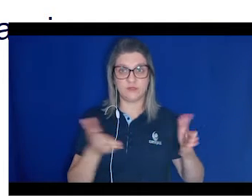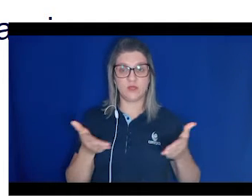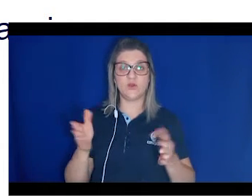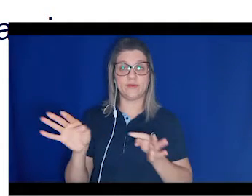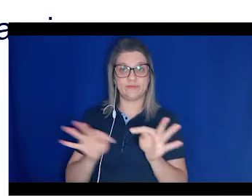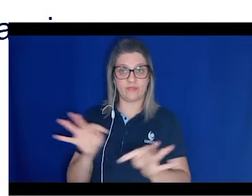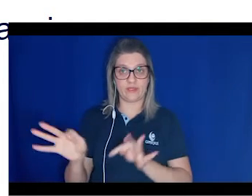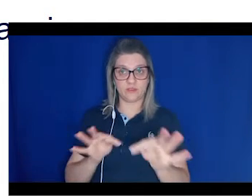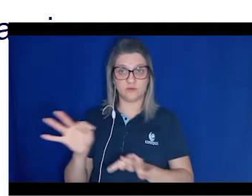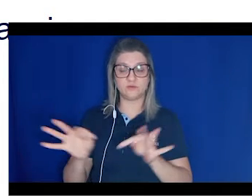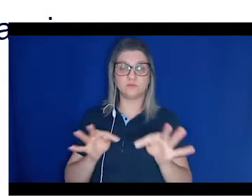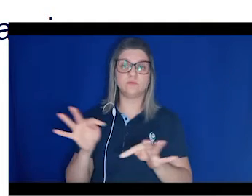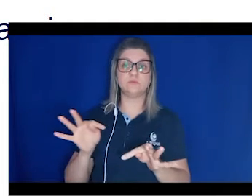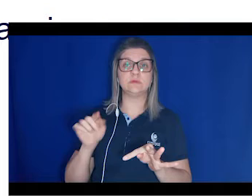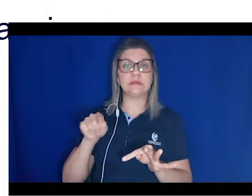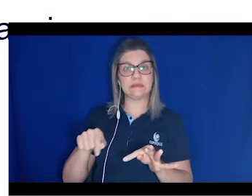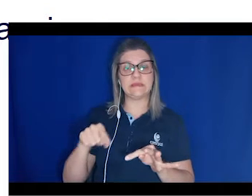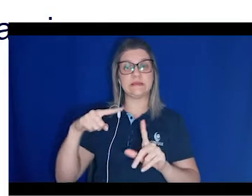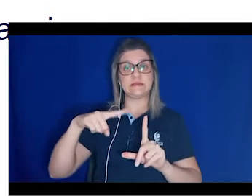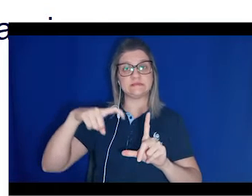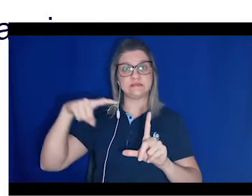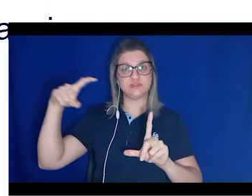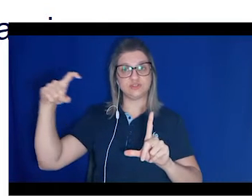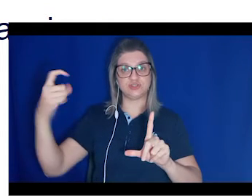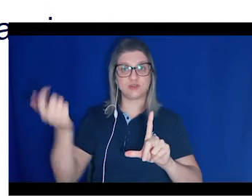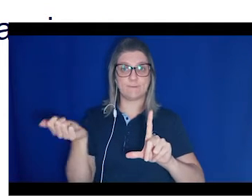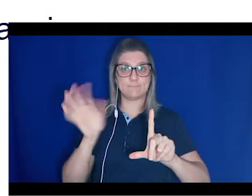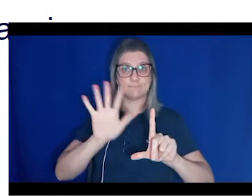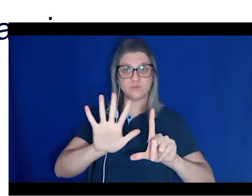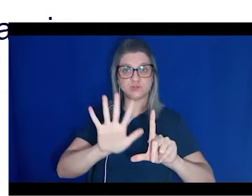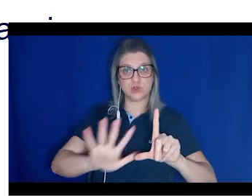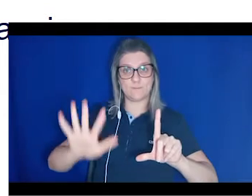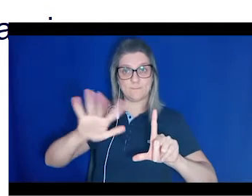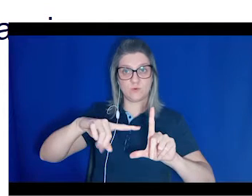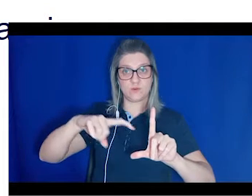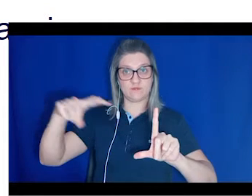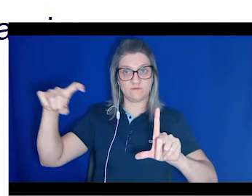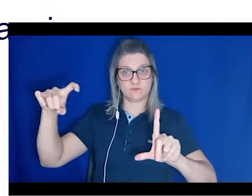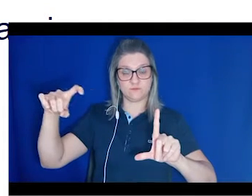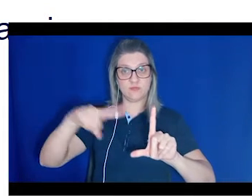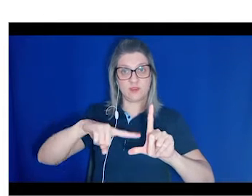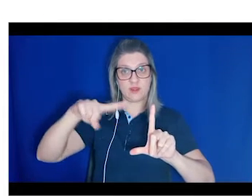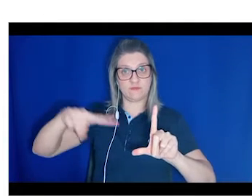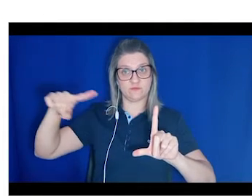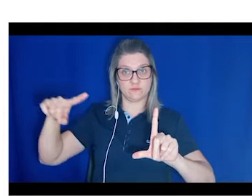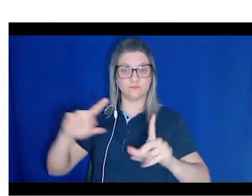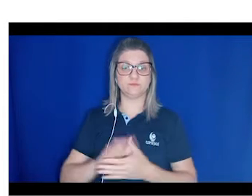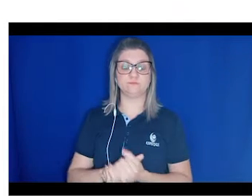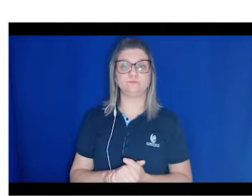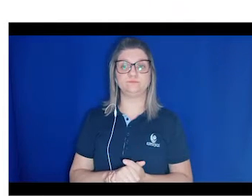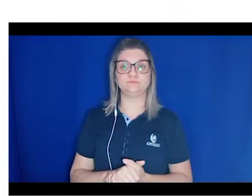para os técnicos, isso é, medidas estatísticas plotadas sobre o gráfico.